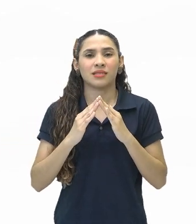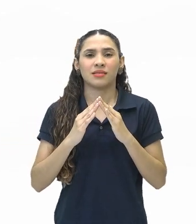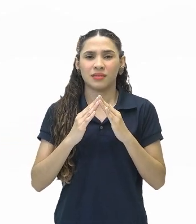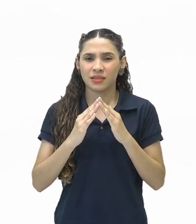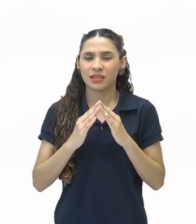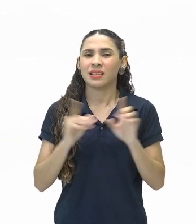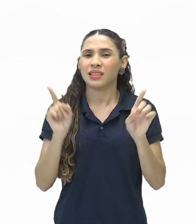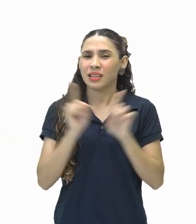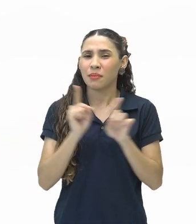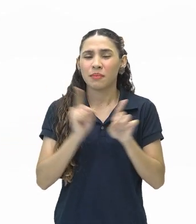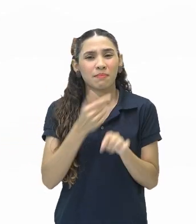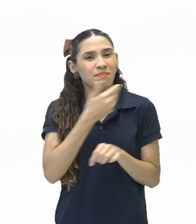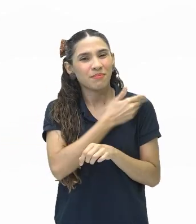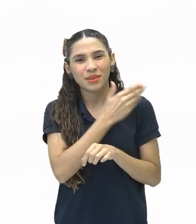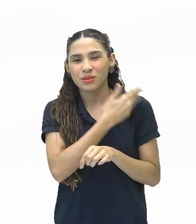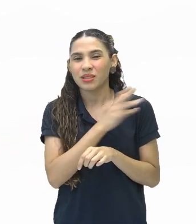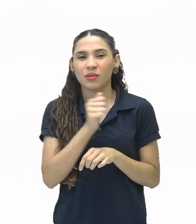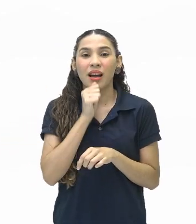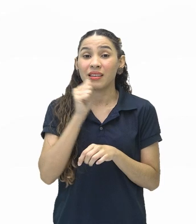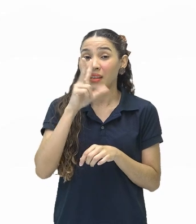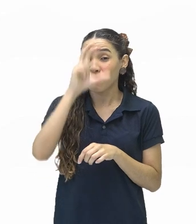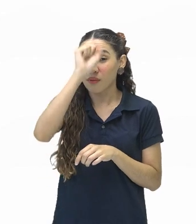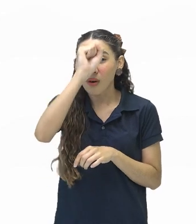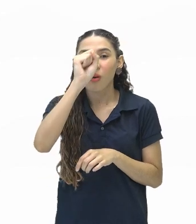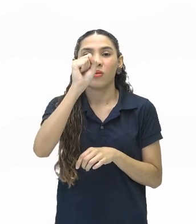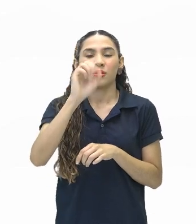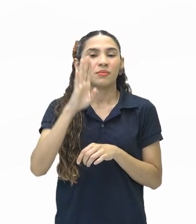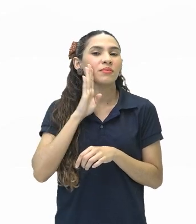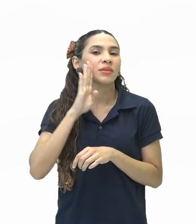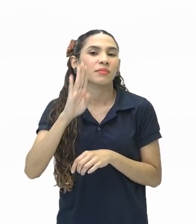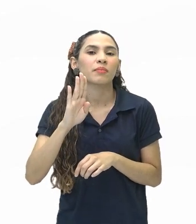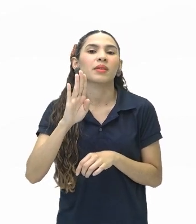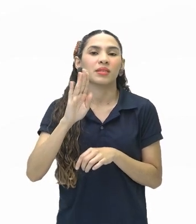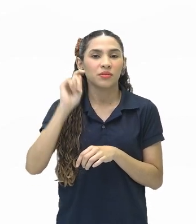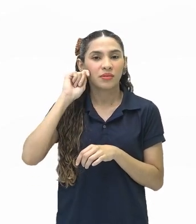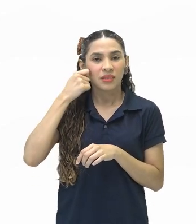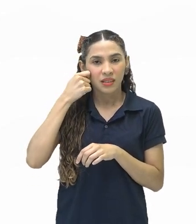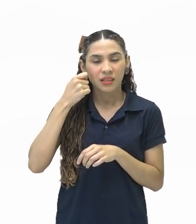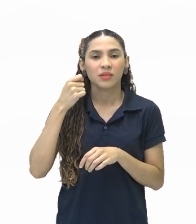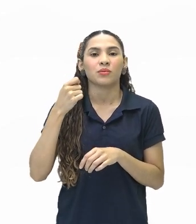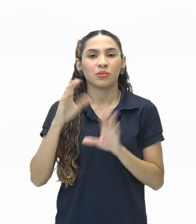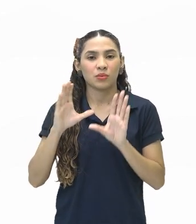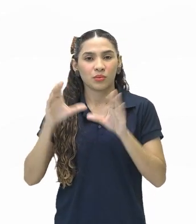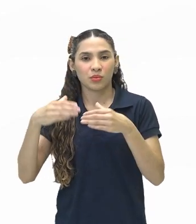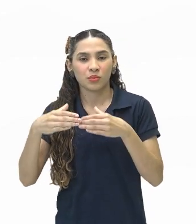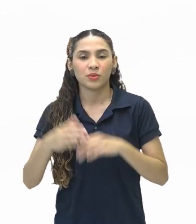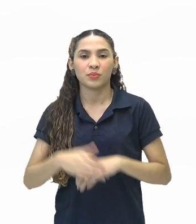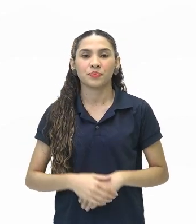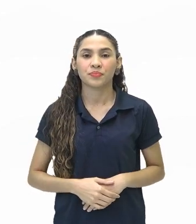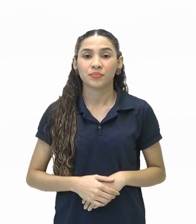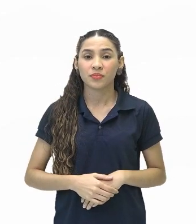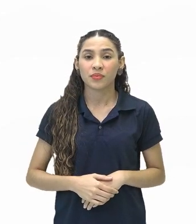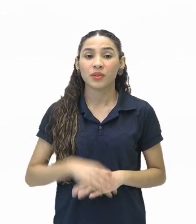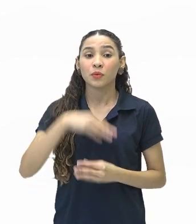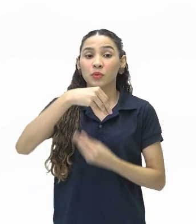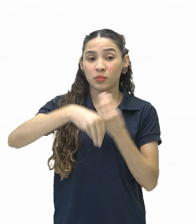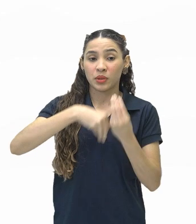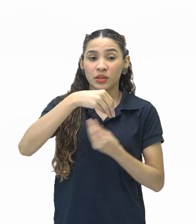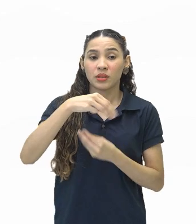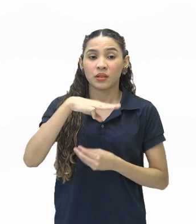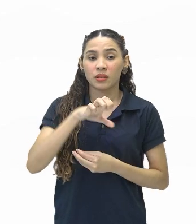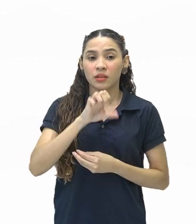Muito preconceito ainda gira em torno, né, desse grupo. E os